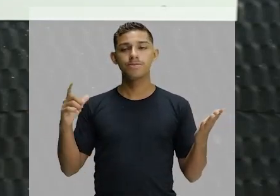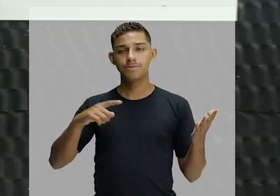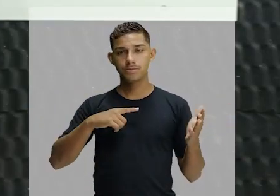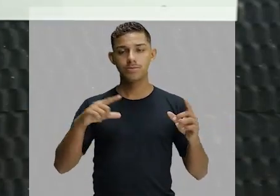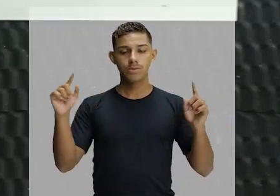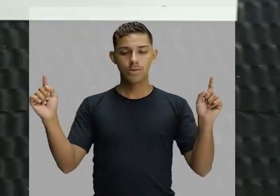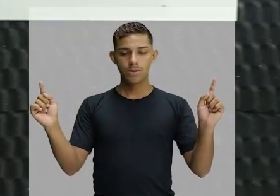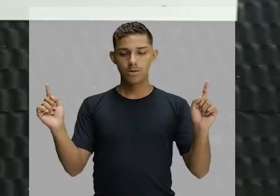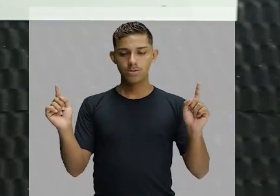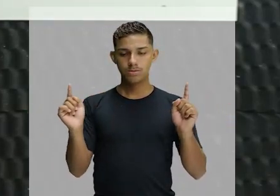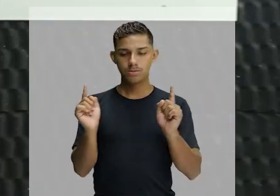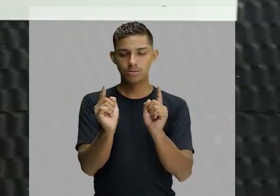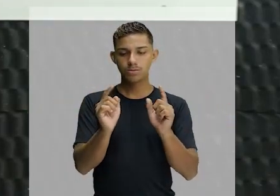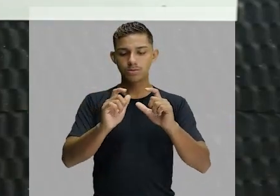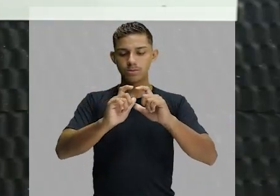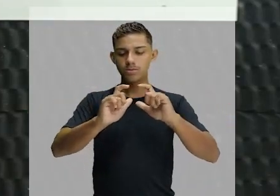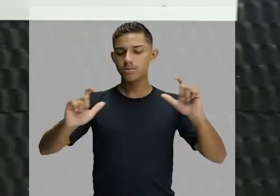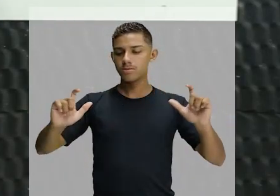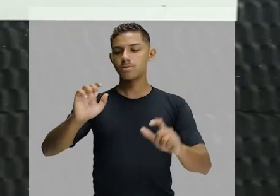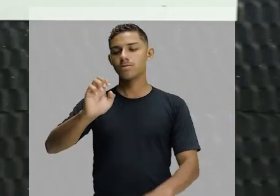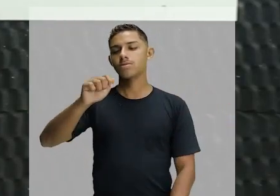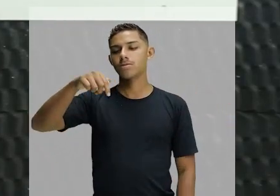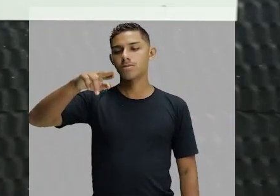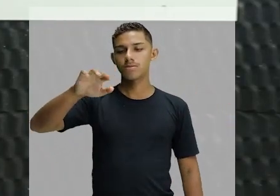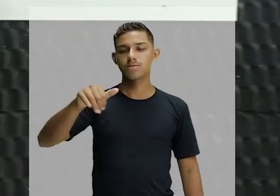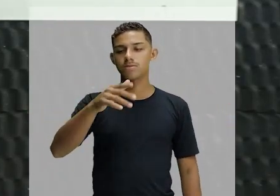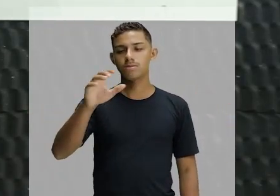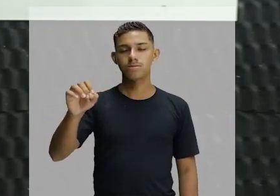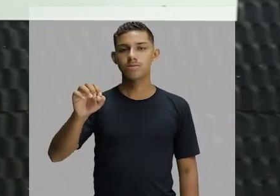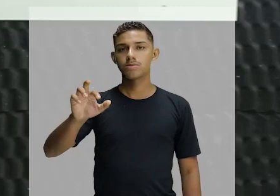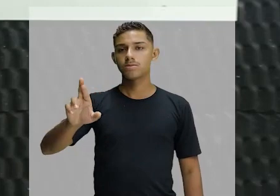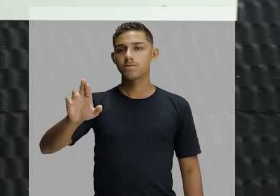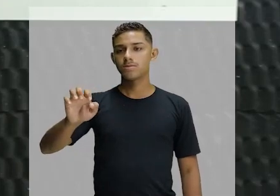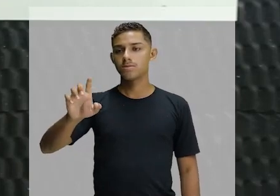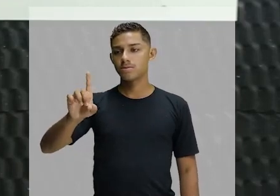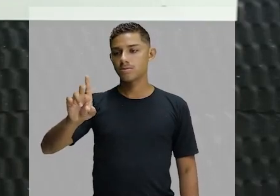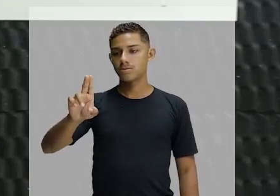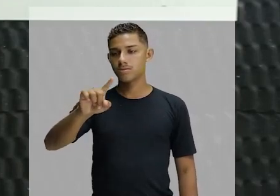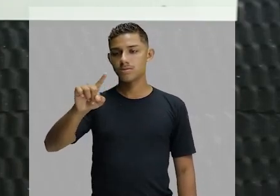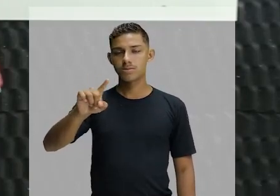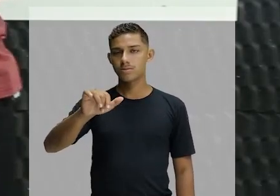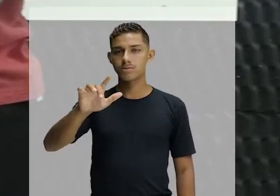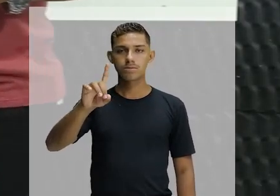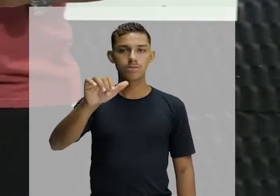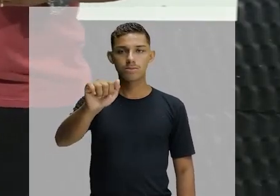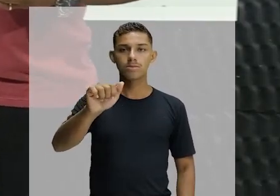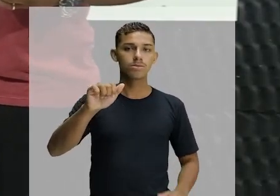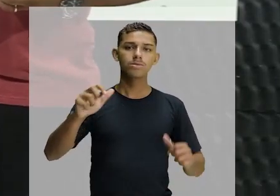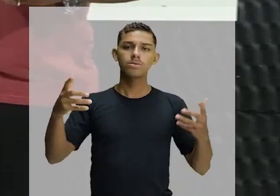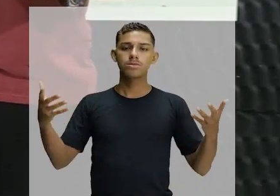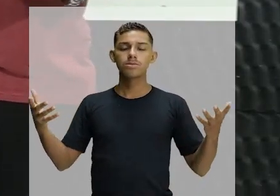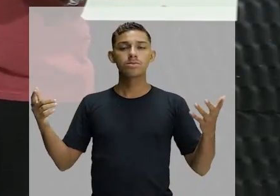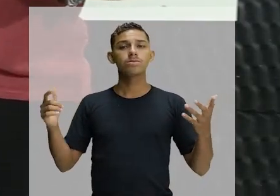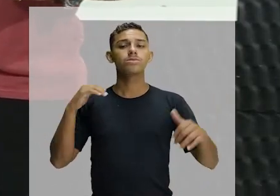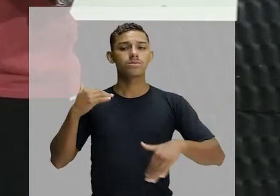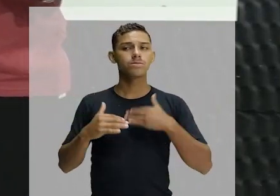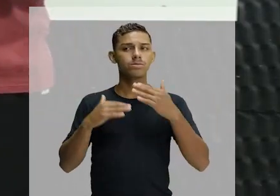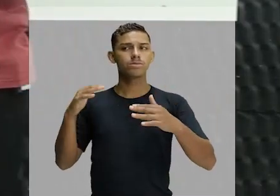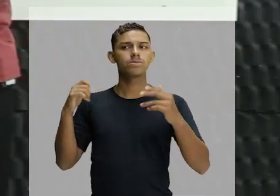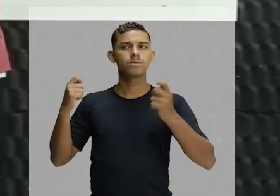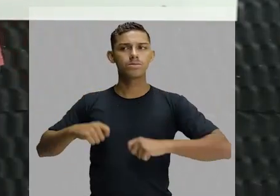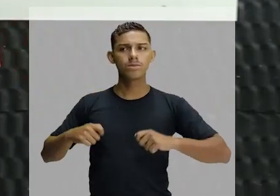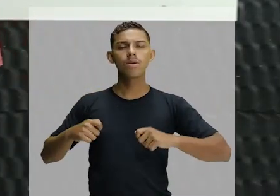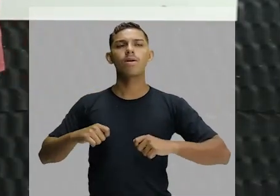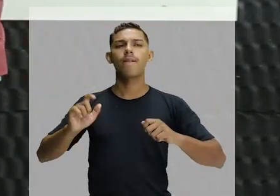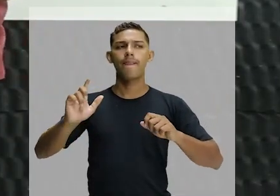Se você desenvolver esses produtos notáveis, né, reduzir o polinômio, aí você vai ter a equação geral